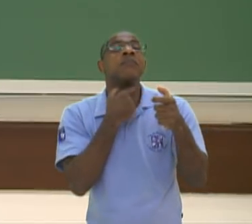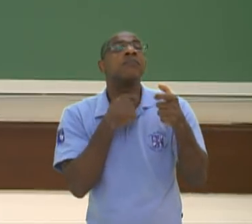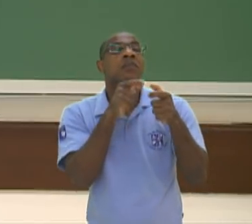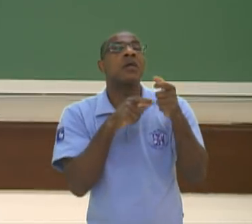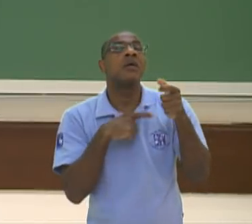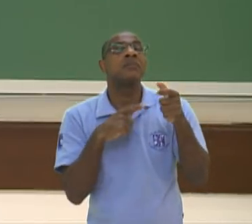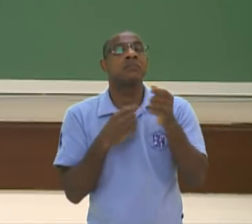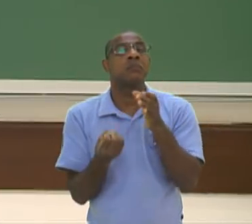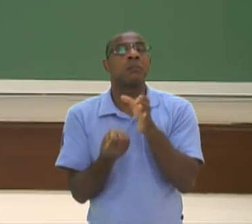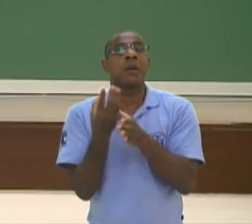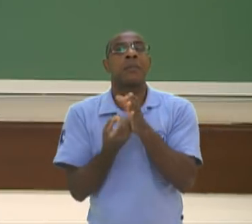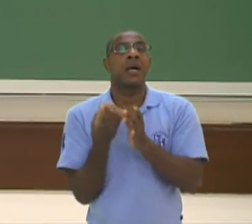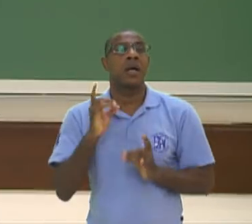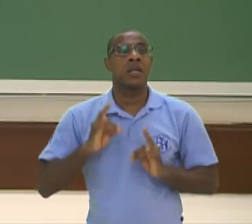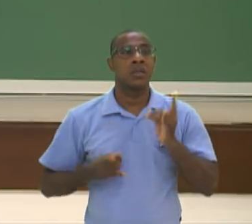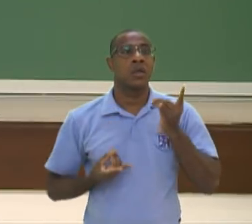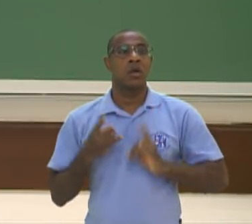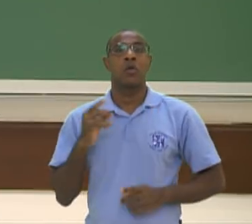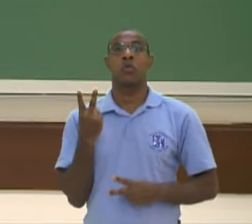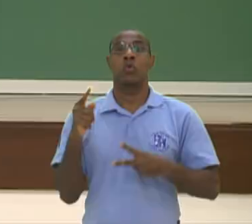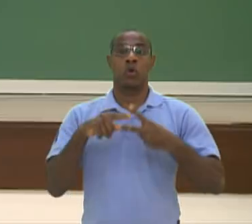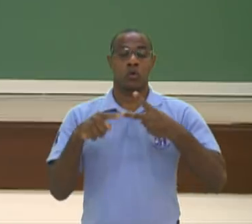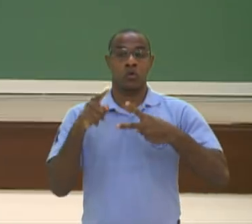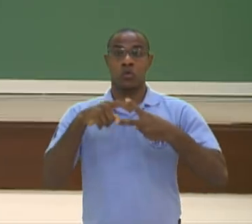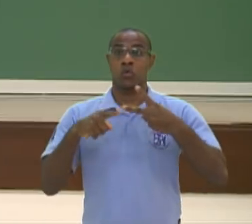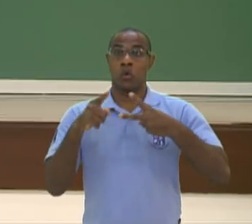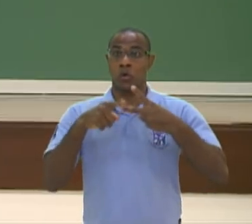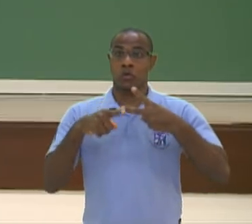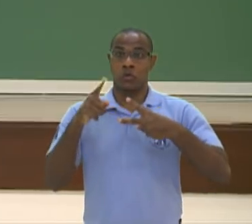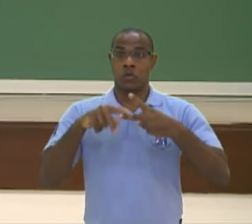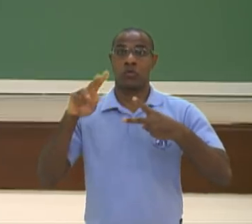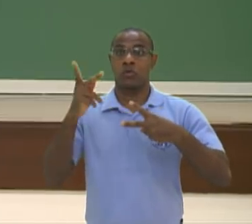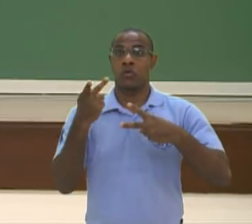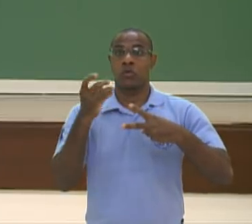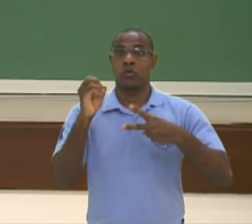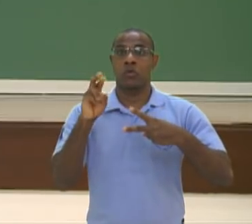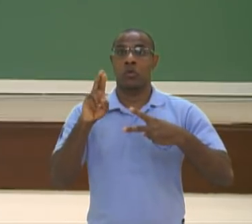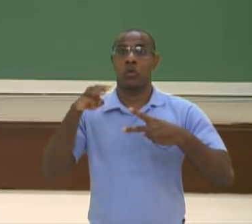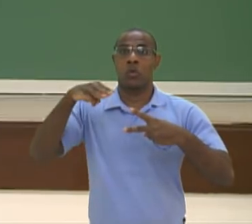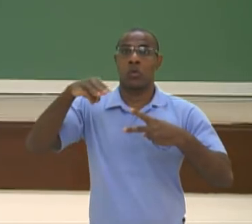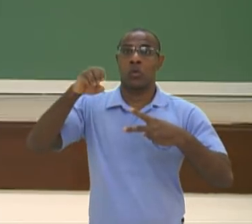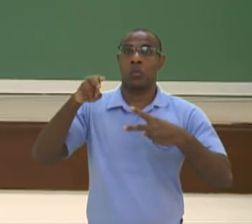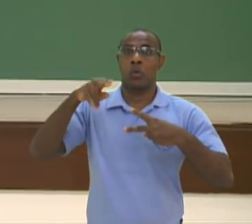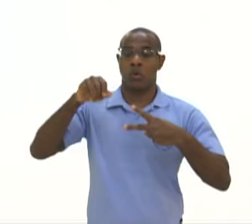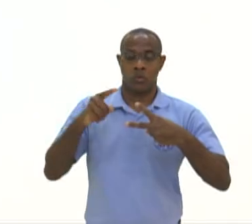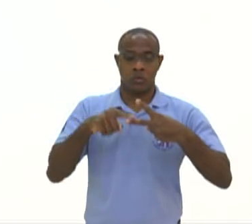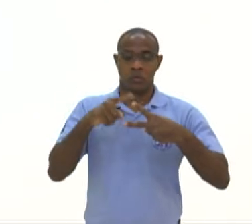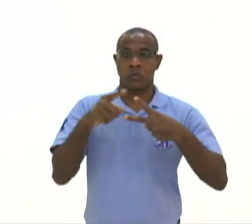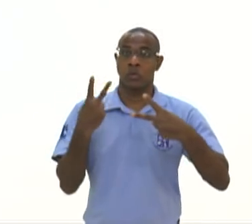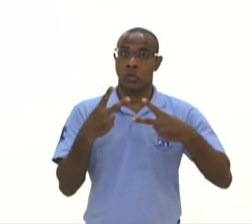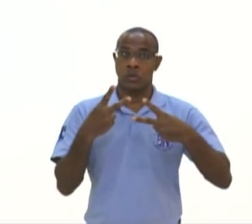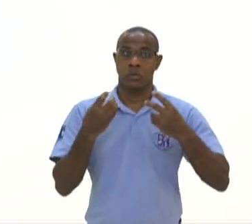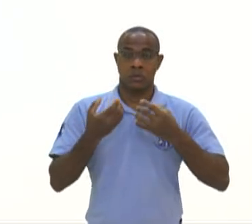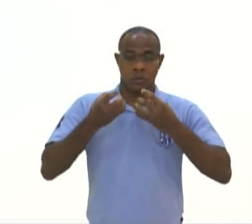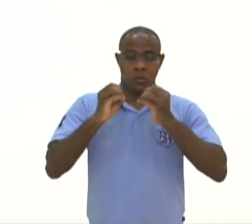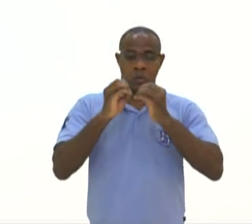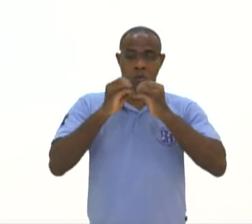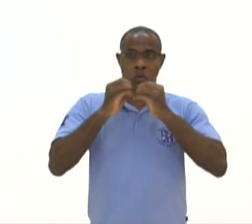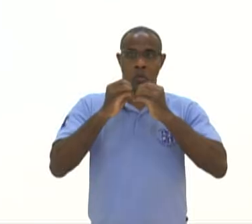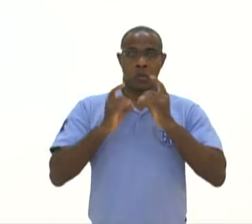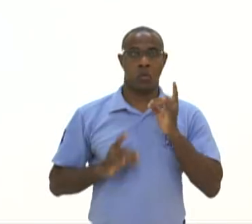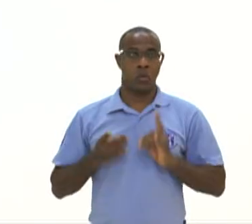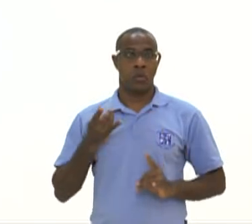dois hormônios que têm nomes bem estranhos. Não se preocupe em gravar o nome, tá? Não é isso que é o importante no momento. A gente